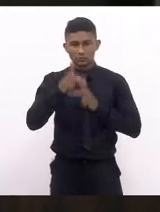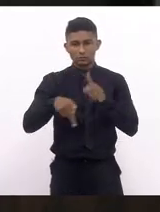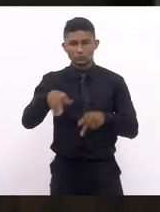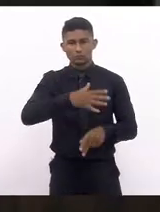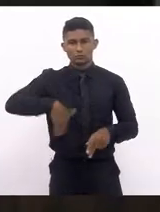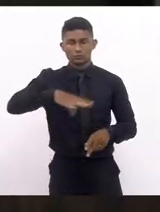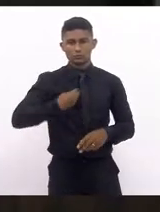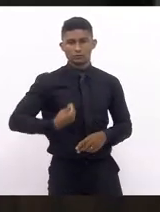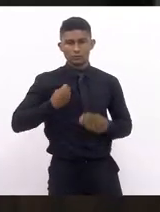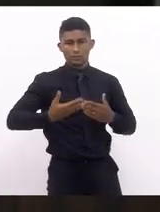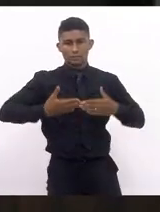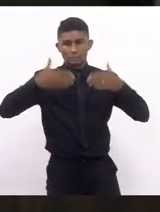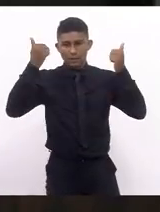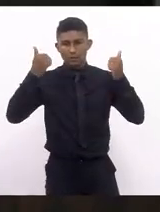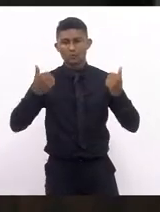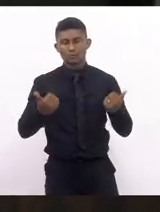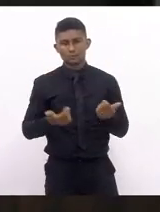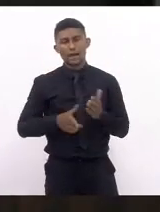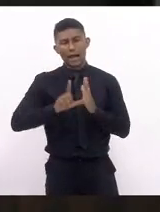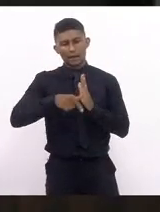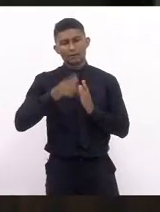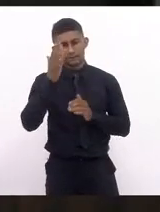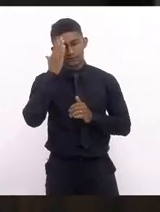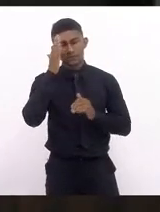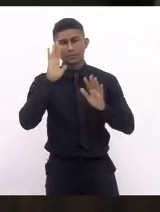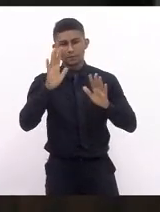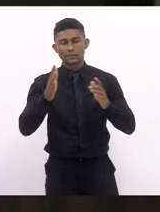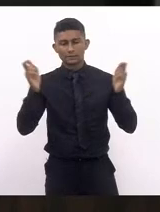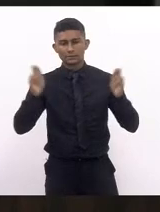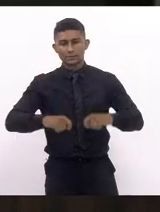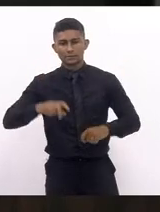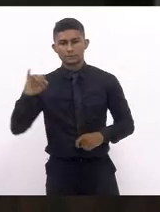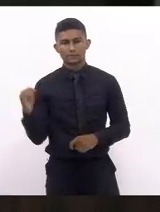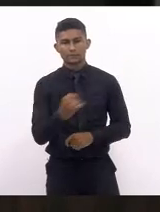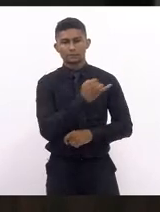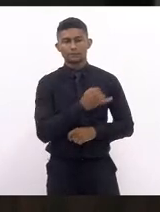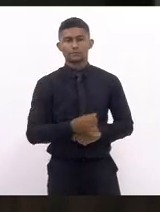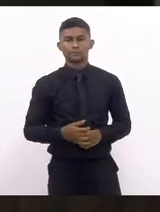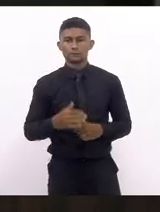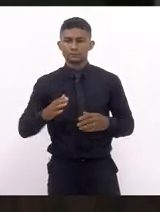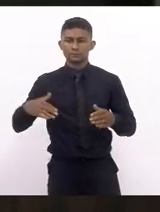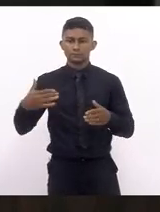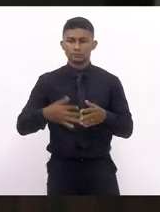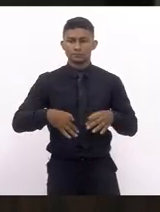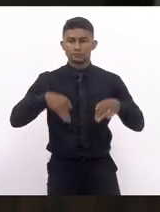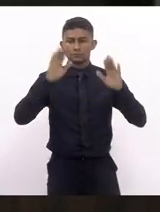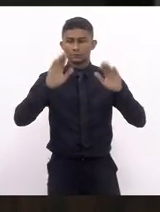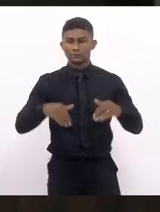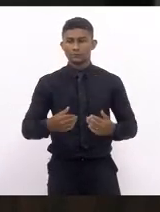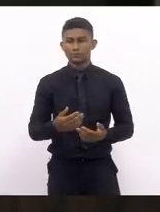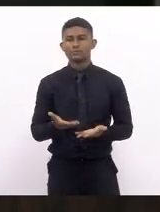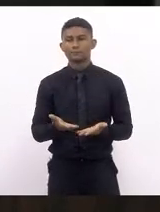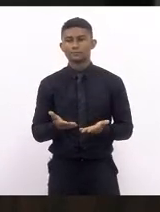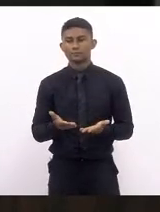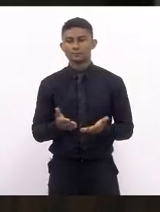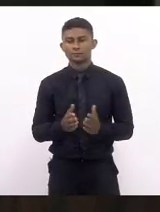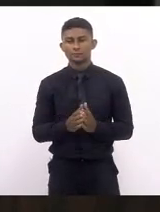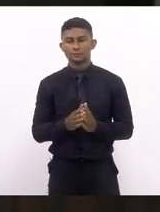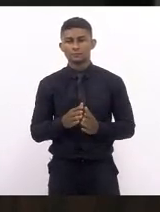antes tarde que mais tarde e vou finalizar com o nosso Belchior